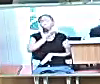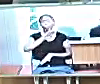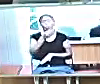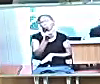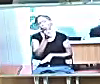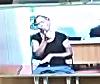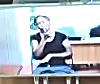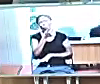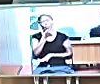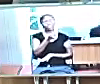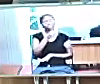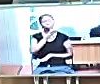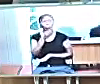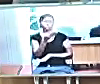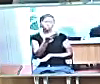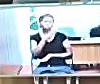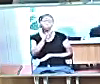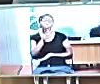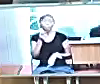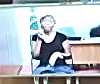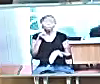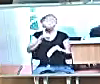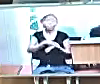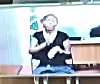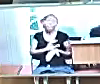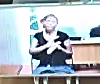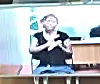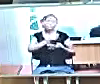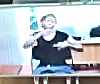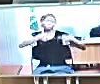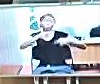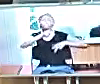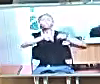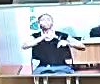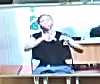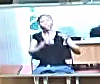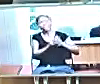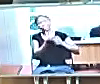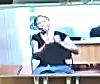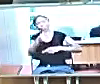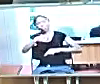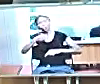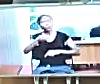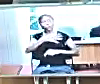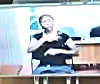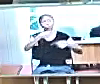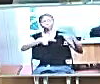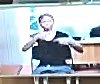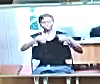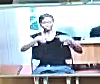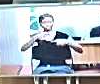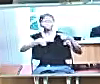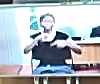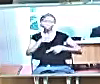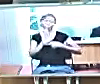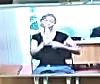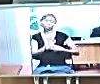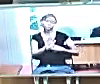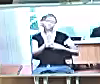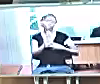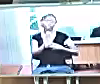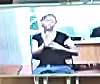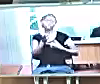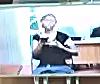para investir na melhoria das políticas públicas e implantar novas novas políticas em prol do da